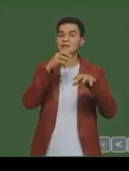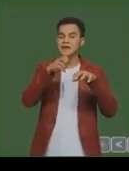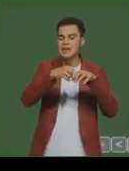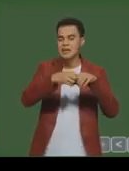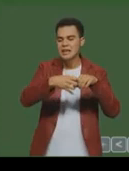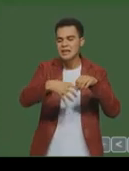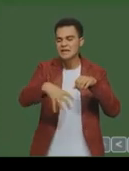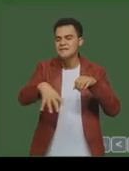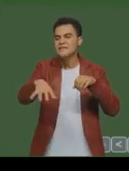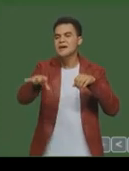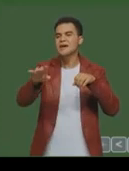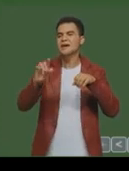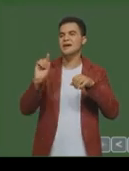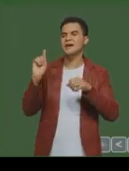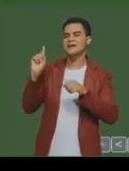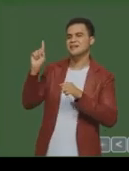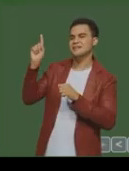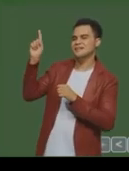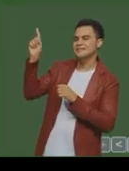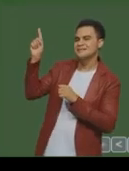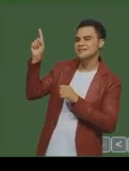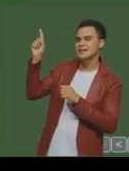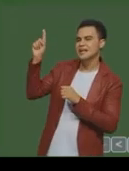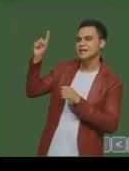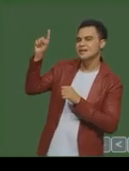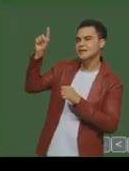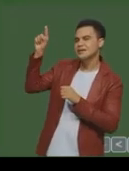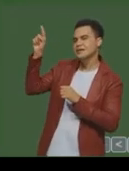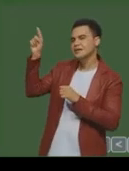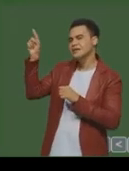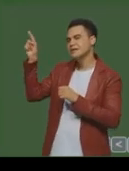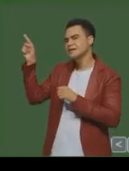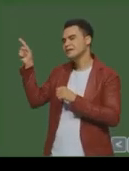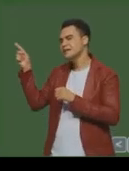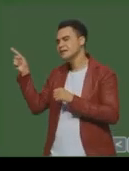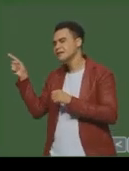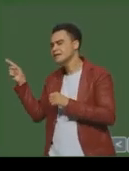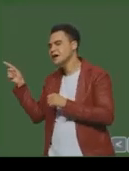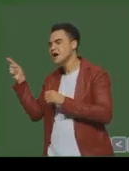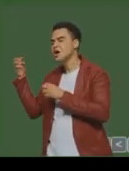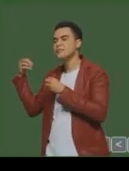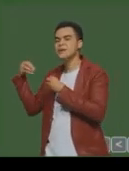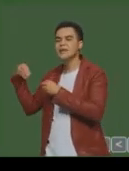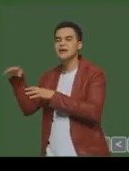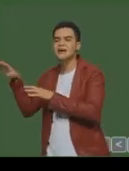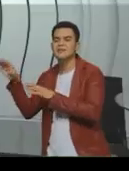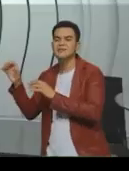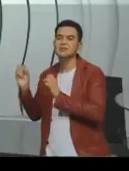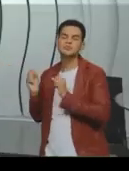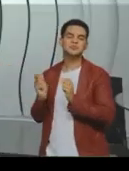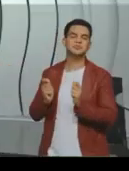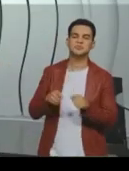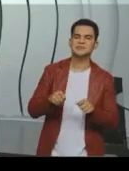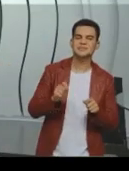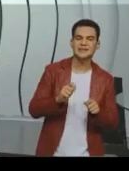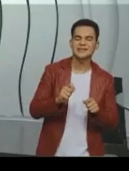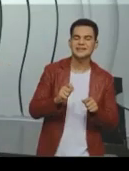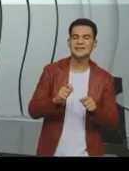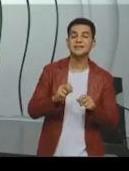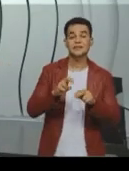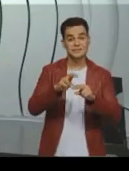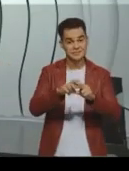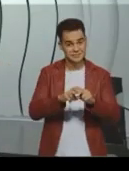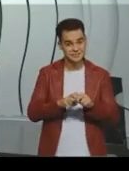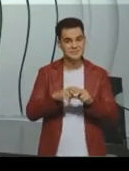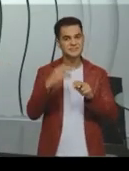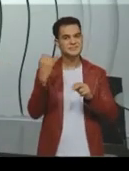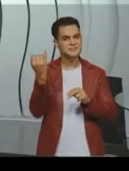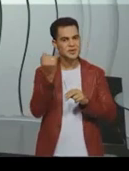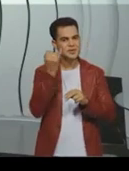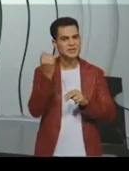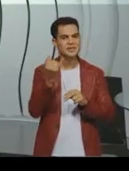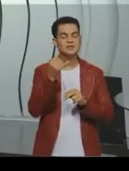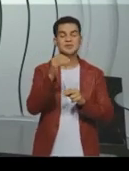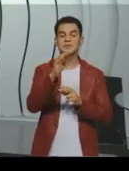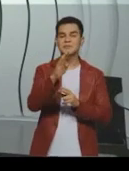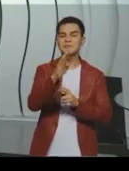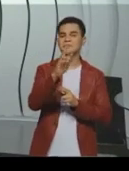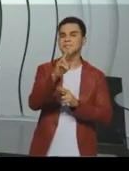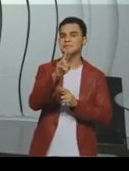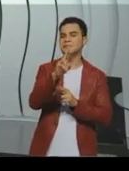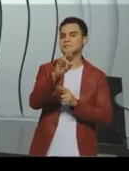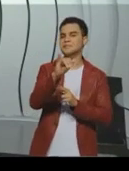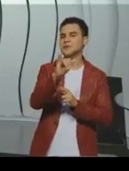levar esse anterozoide até a oosfera? Não tem como. por isso, então, que as briófitas